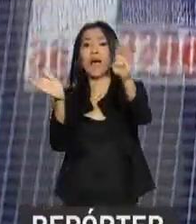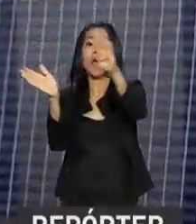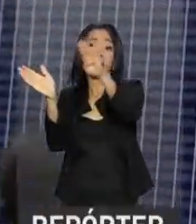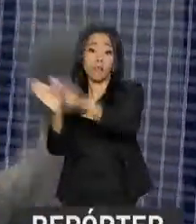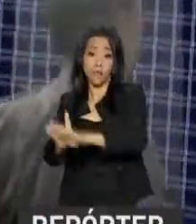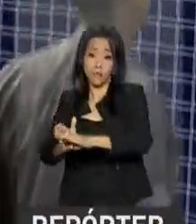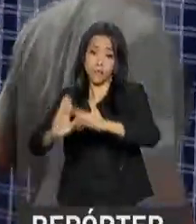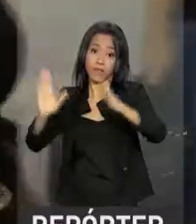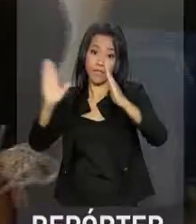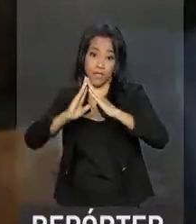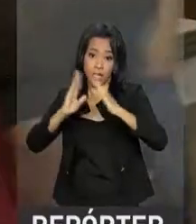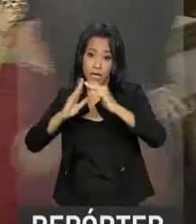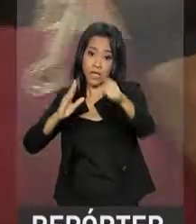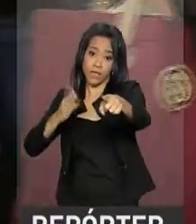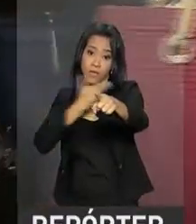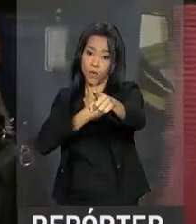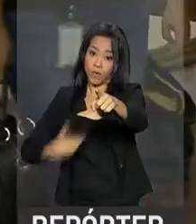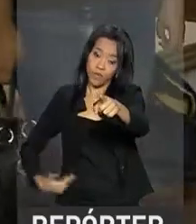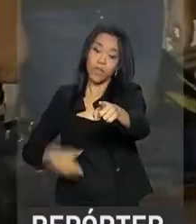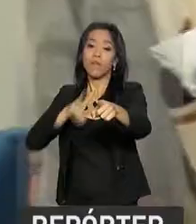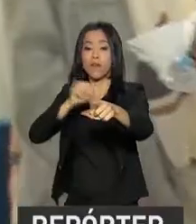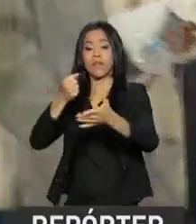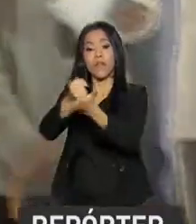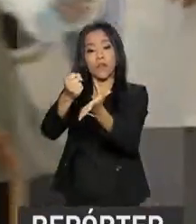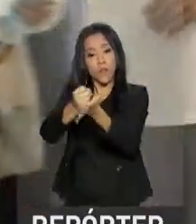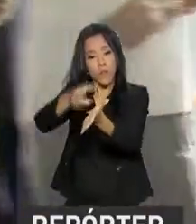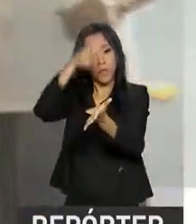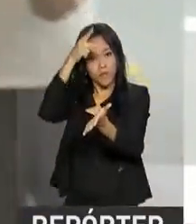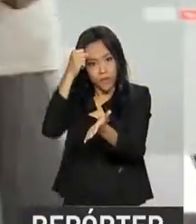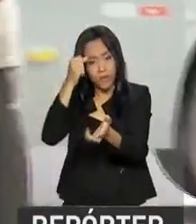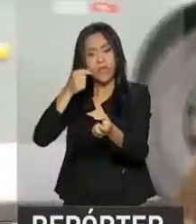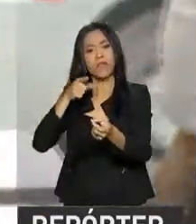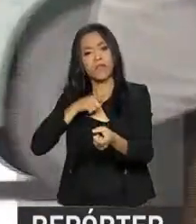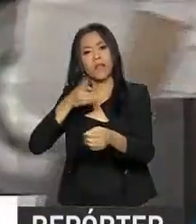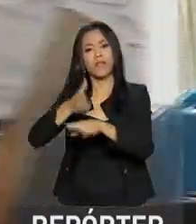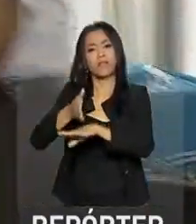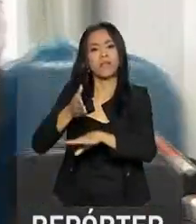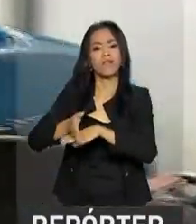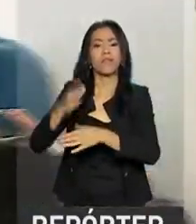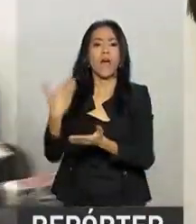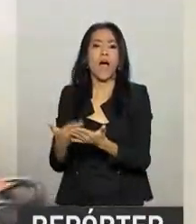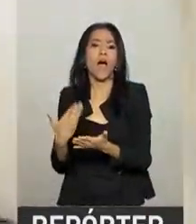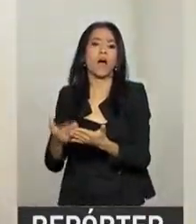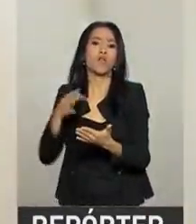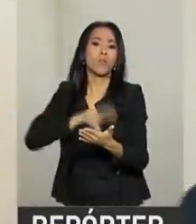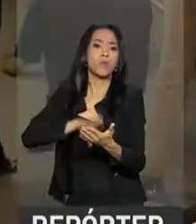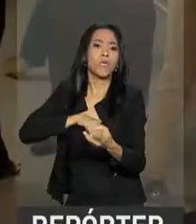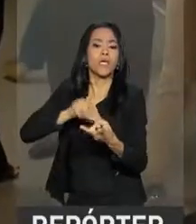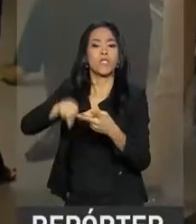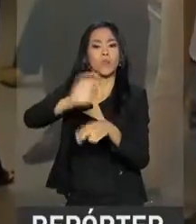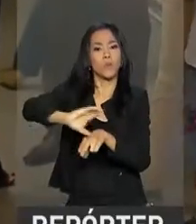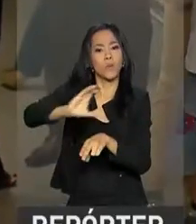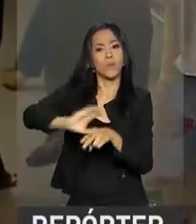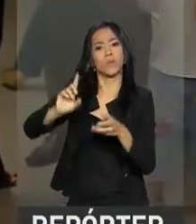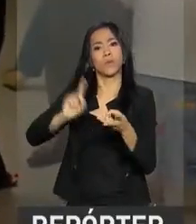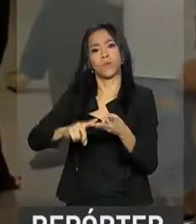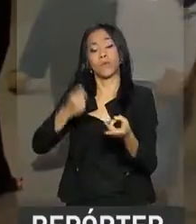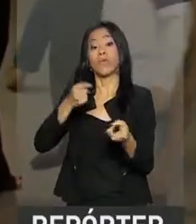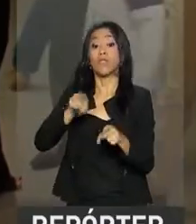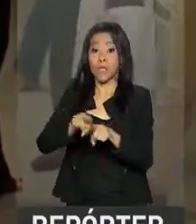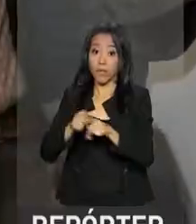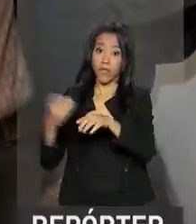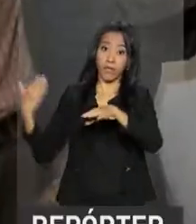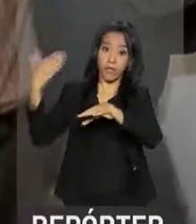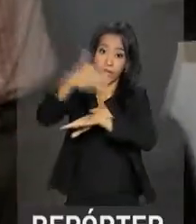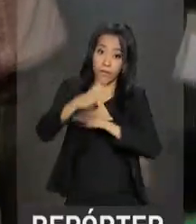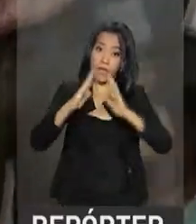da cidade. Eles vão receber o suporte da prefeitura, vão ter acesso a aulas de português, a cursos de português, acesso às unidades de